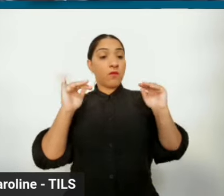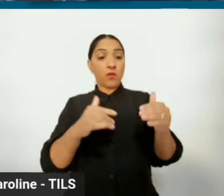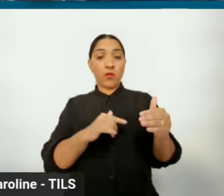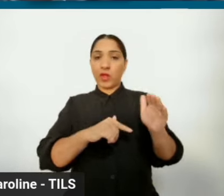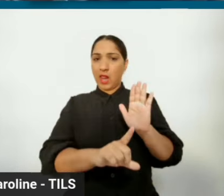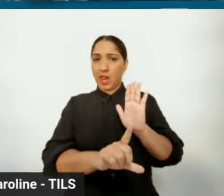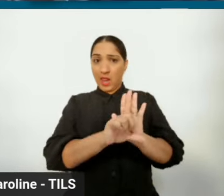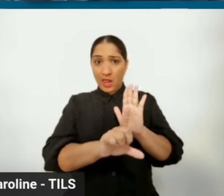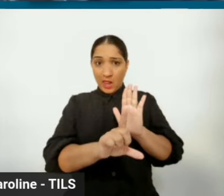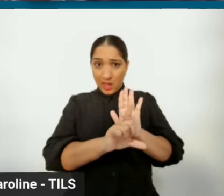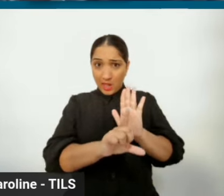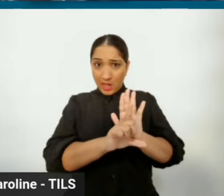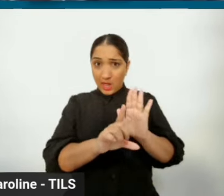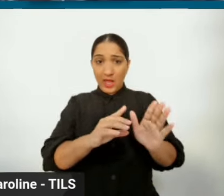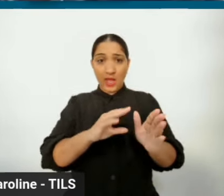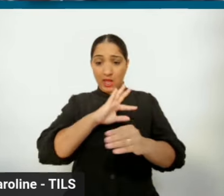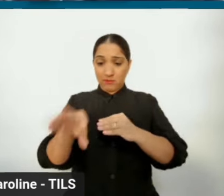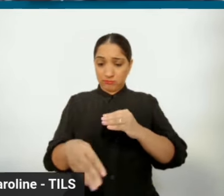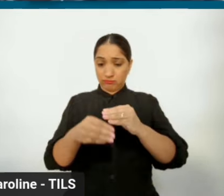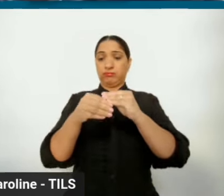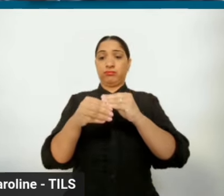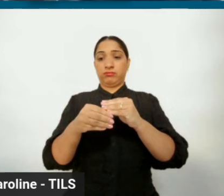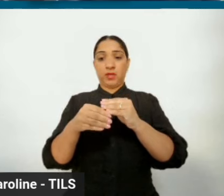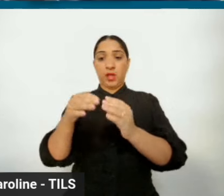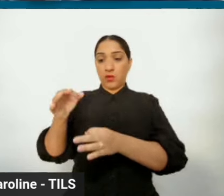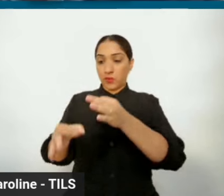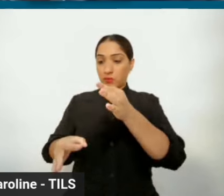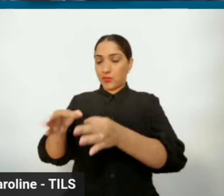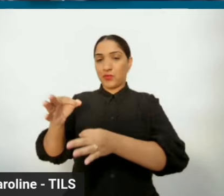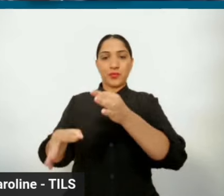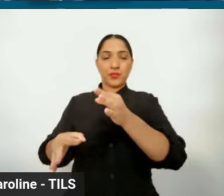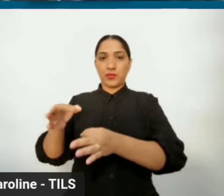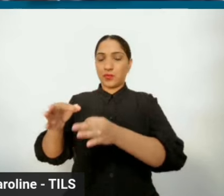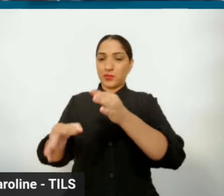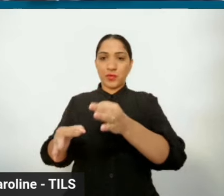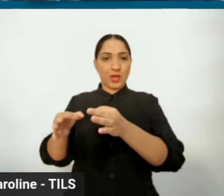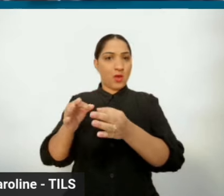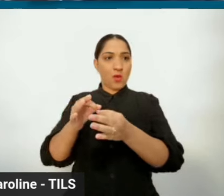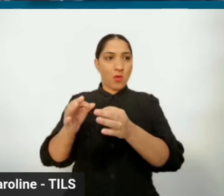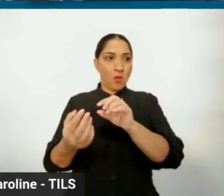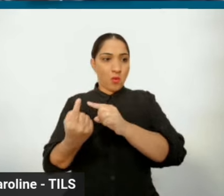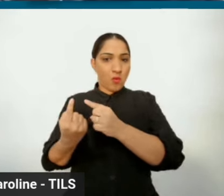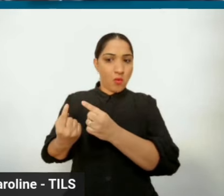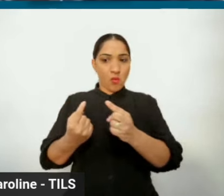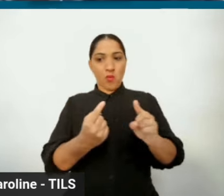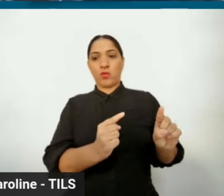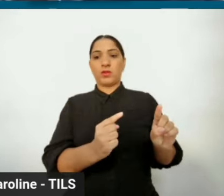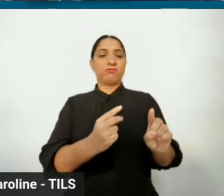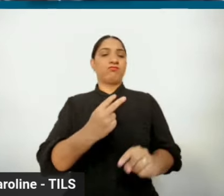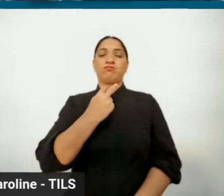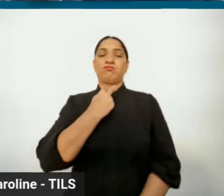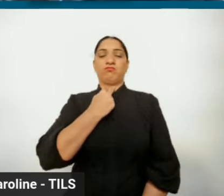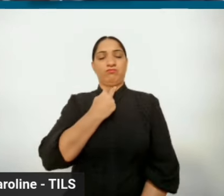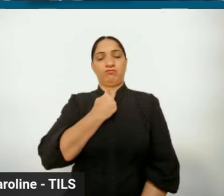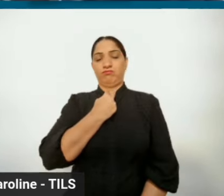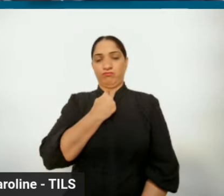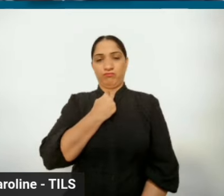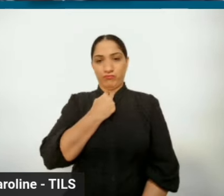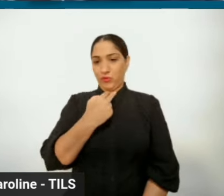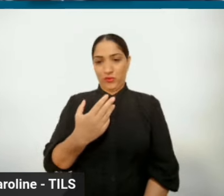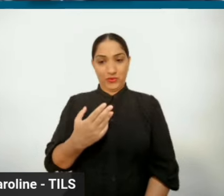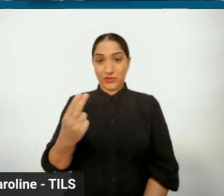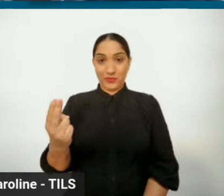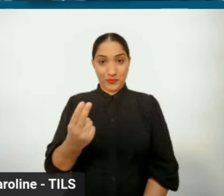lei, nenhuma portaria, nenhuma decisão judicial pode contrariar a Constituição, pode contrariar a Convenção da